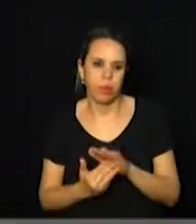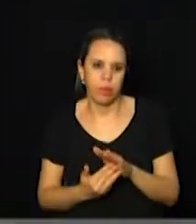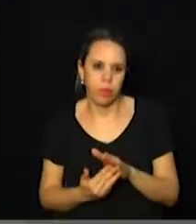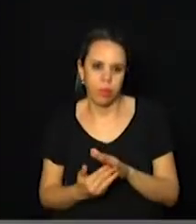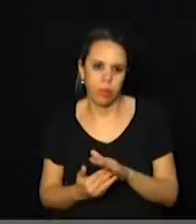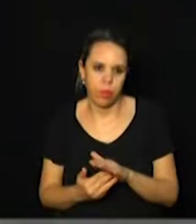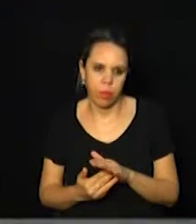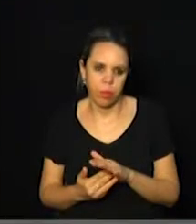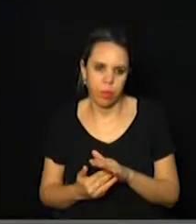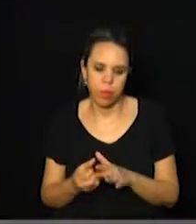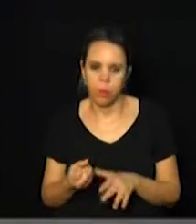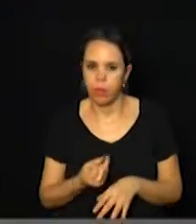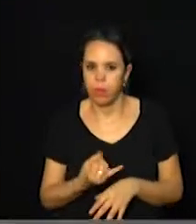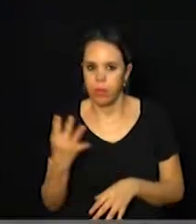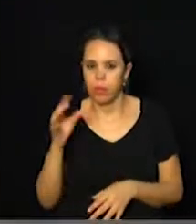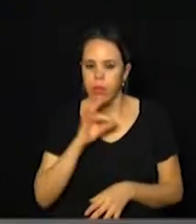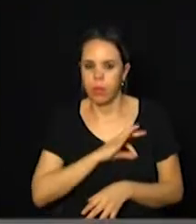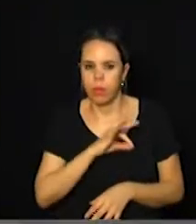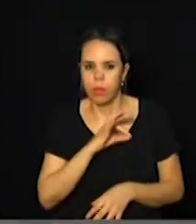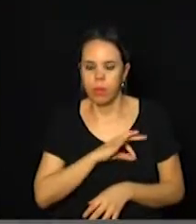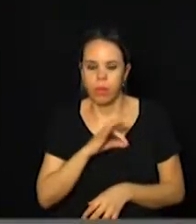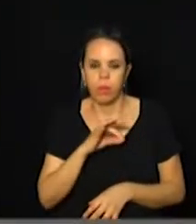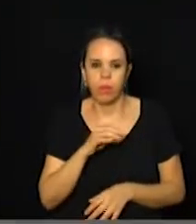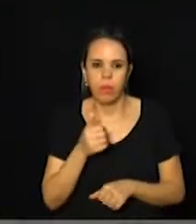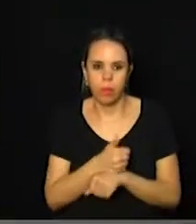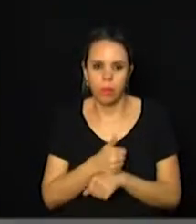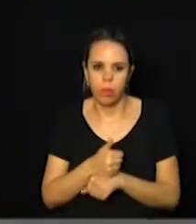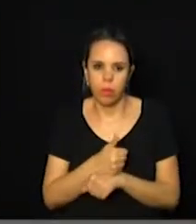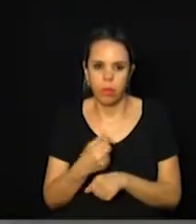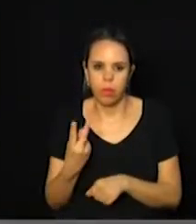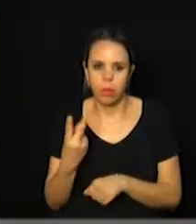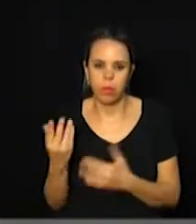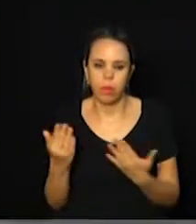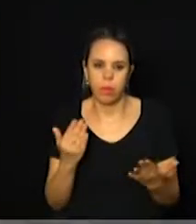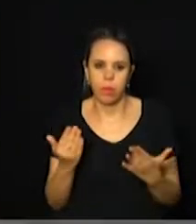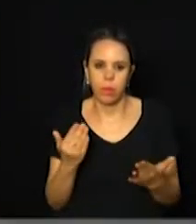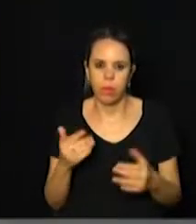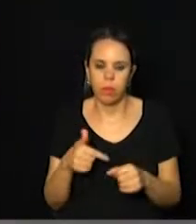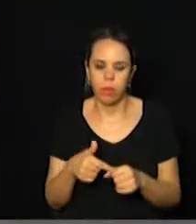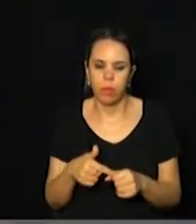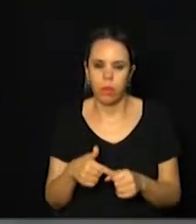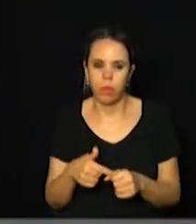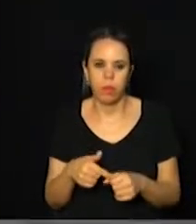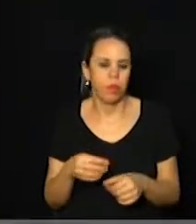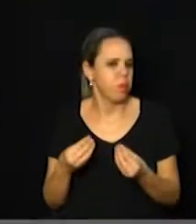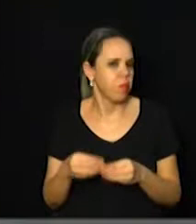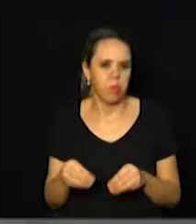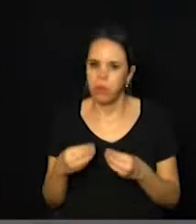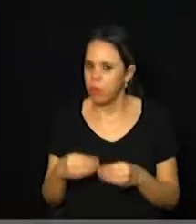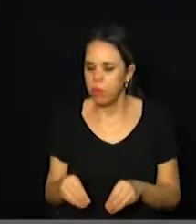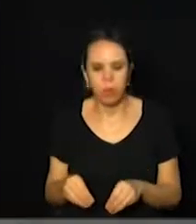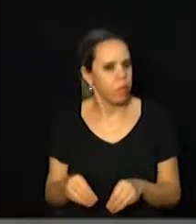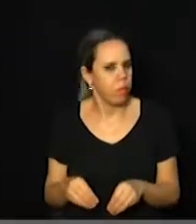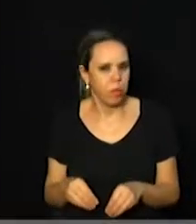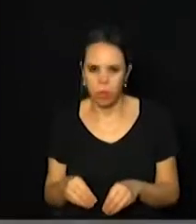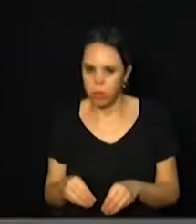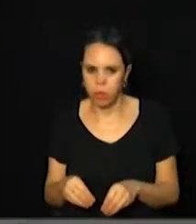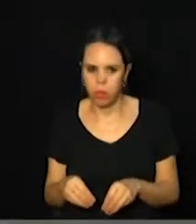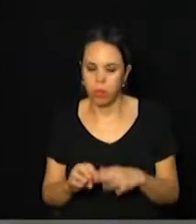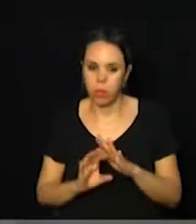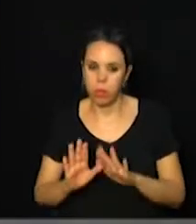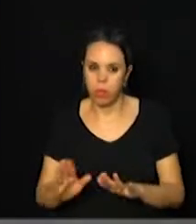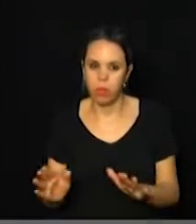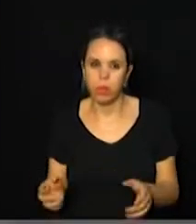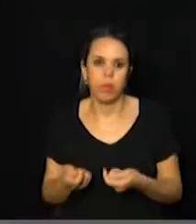representa o a folha de pagamento dos frentistas no preço da gasolina então não traz nenhum tipo de benefício vai